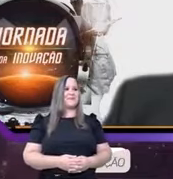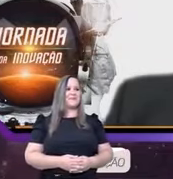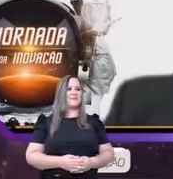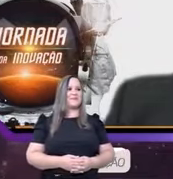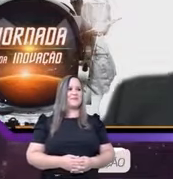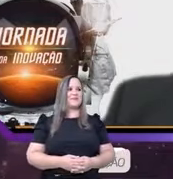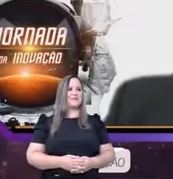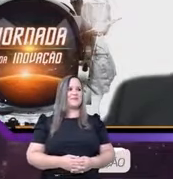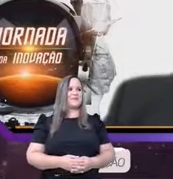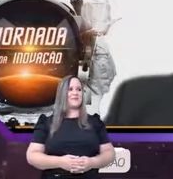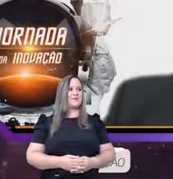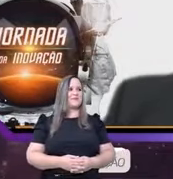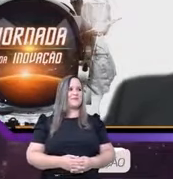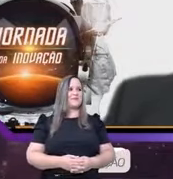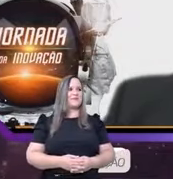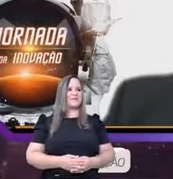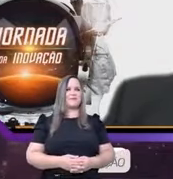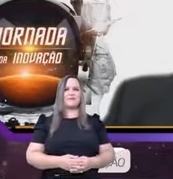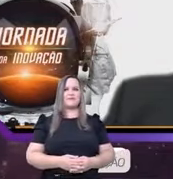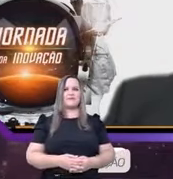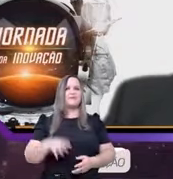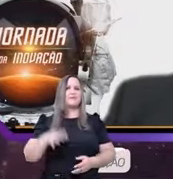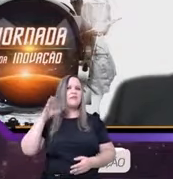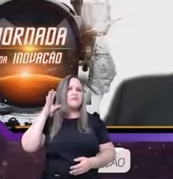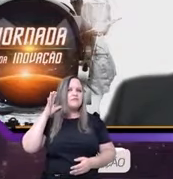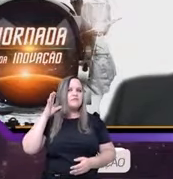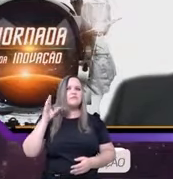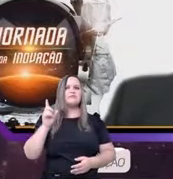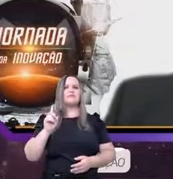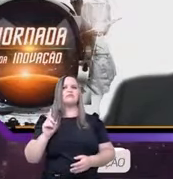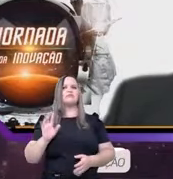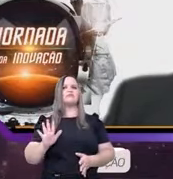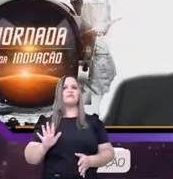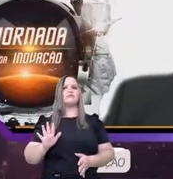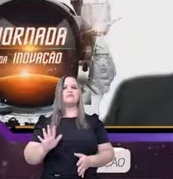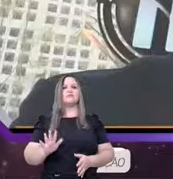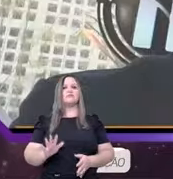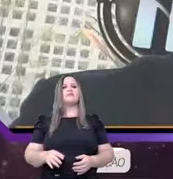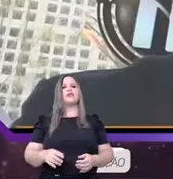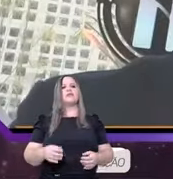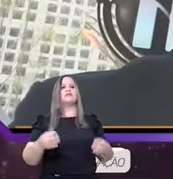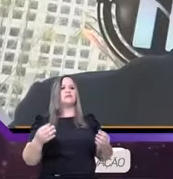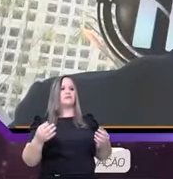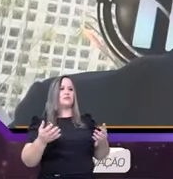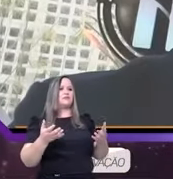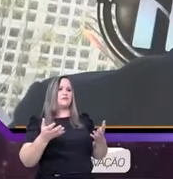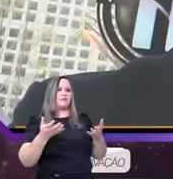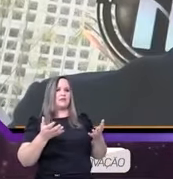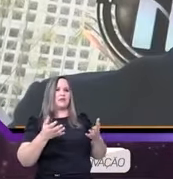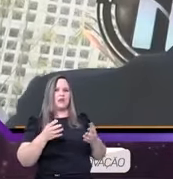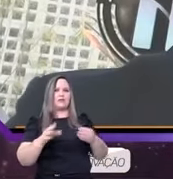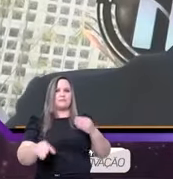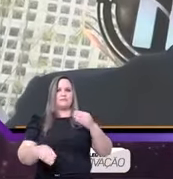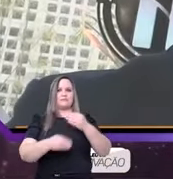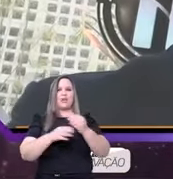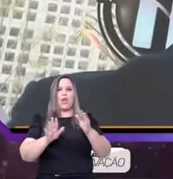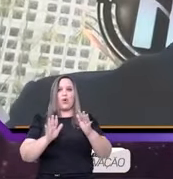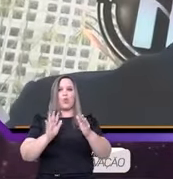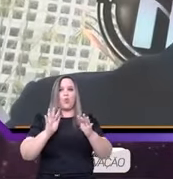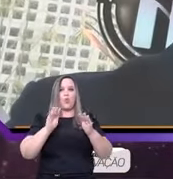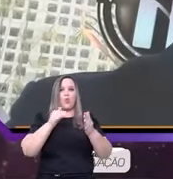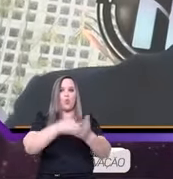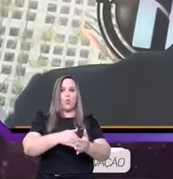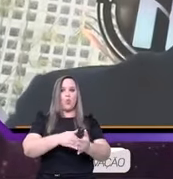Está sem o áudio. Professor Saboia. Perfeito, doutor Cândido. Eu queria colocar apenas mais uma última colaboração,